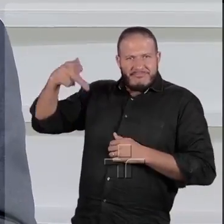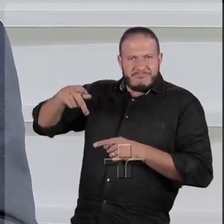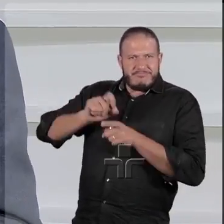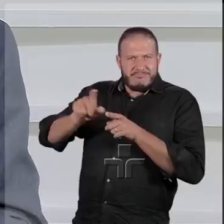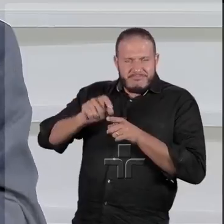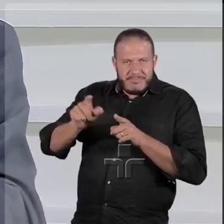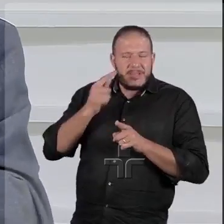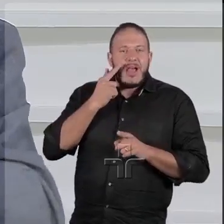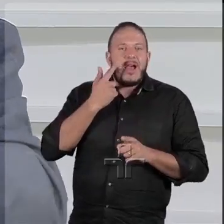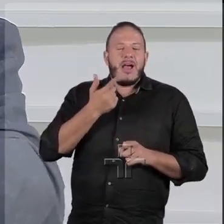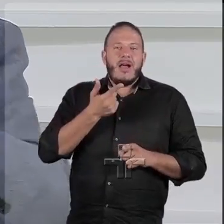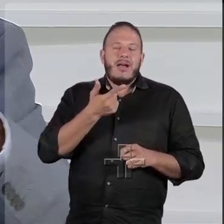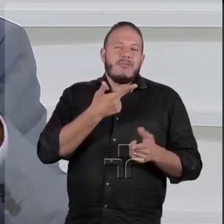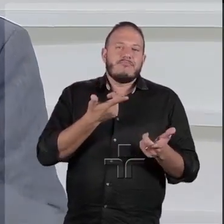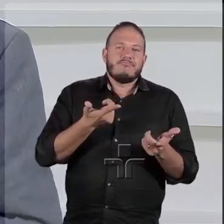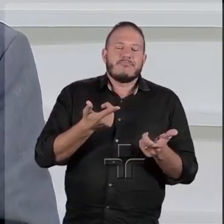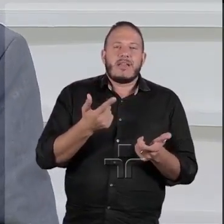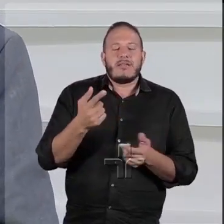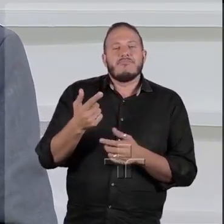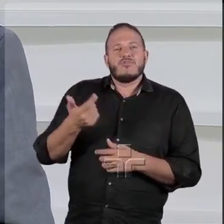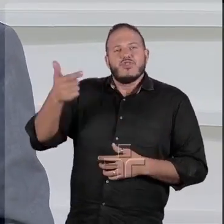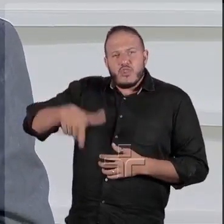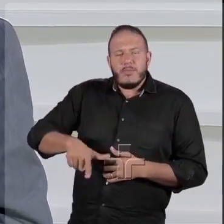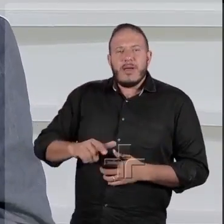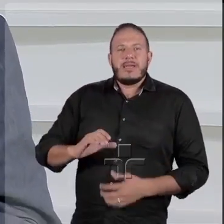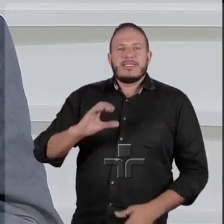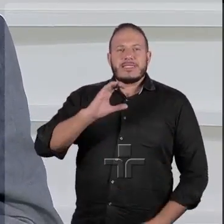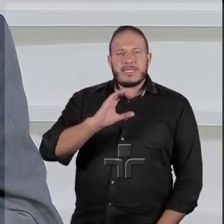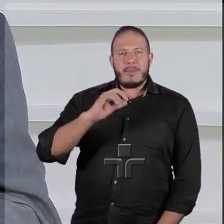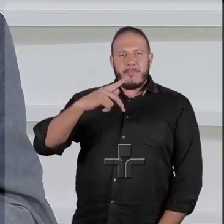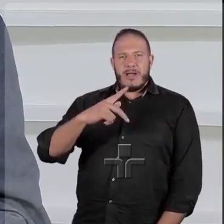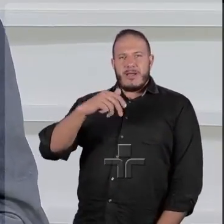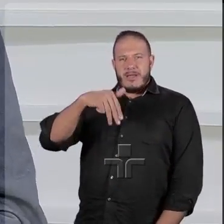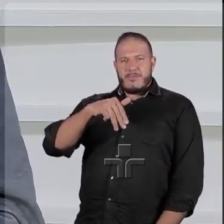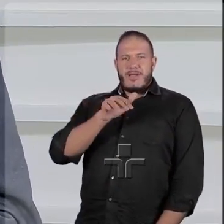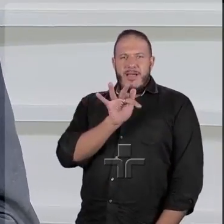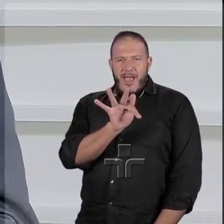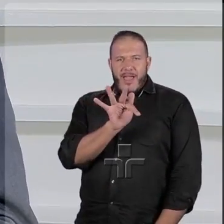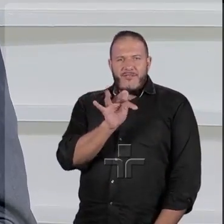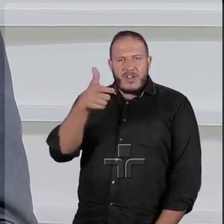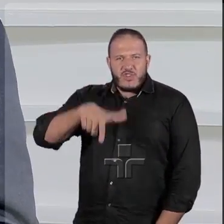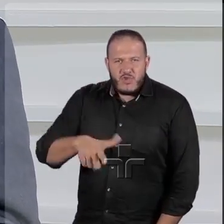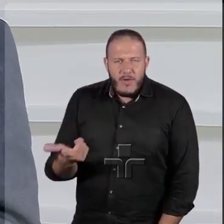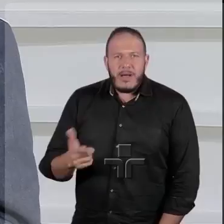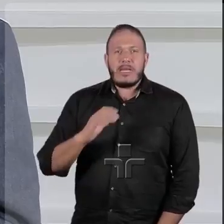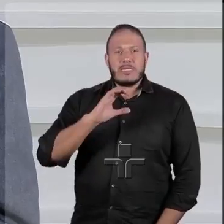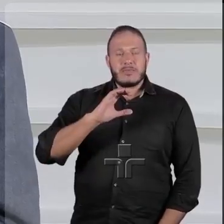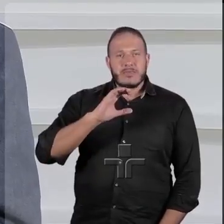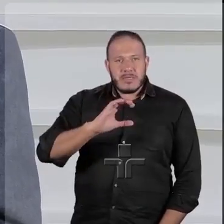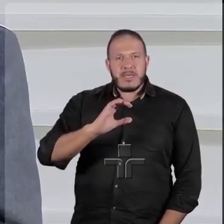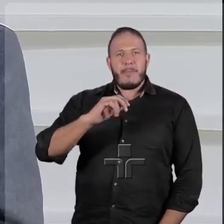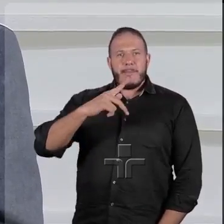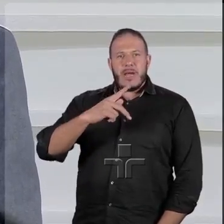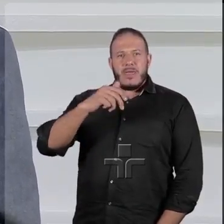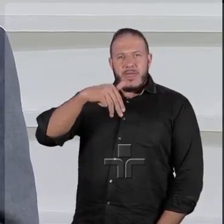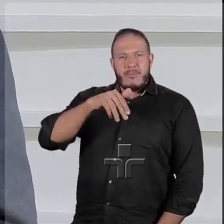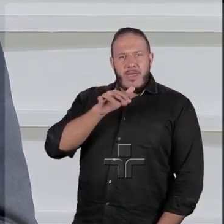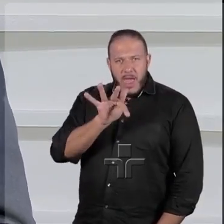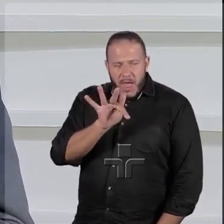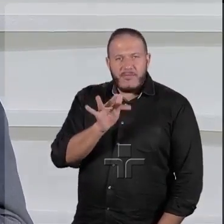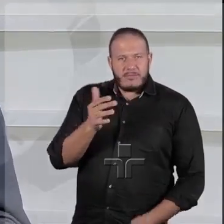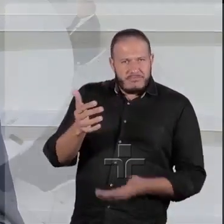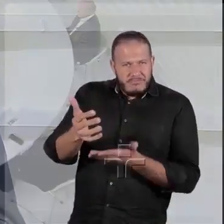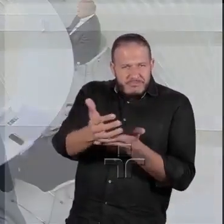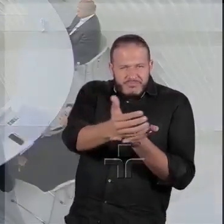CPF. Trazer de volta a CPF. CPMF. Pois é, a CPMF, na verdade, a arrecadação da